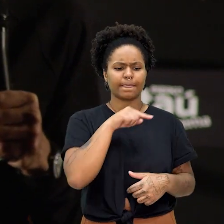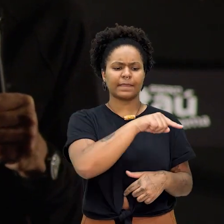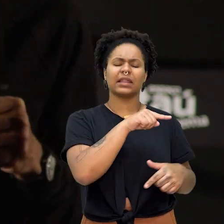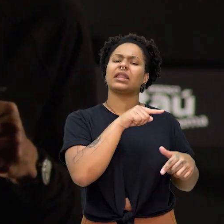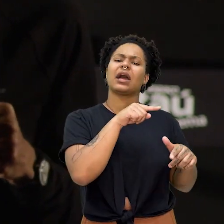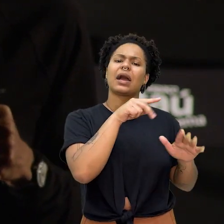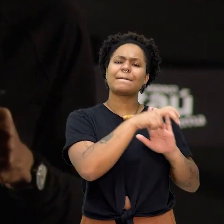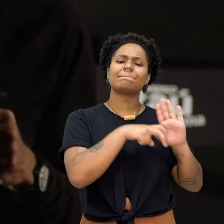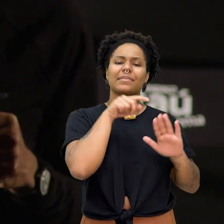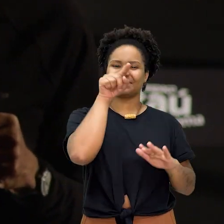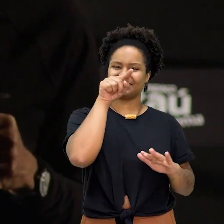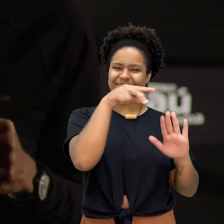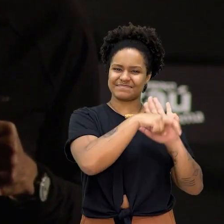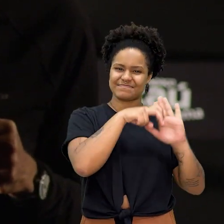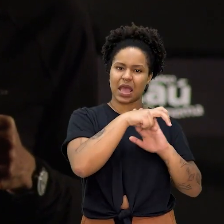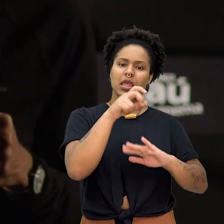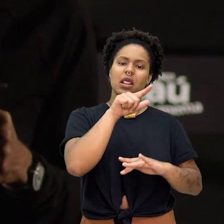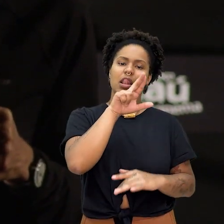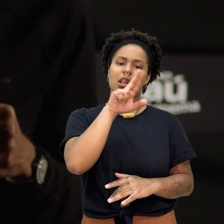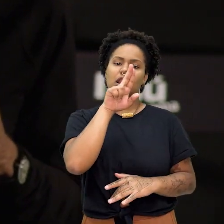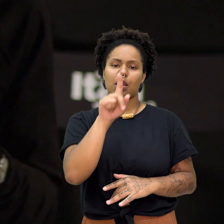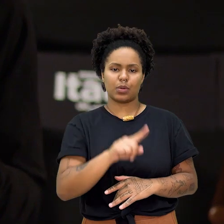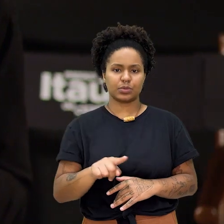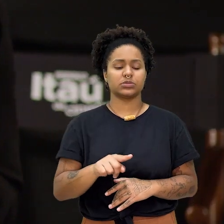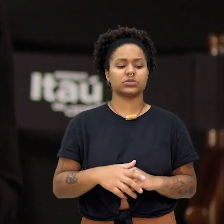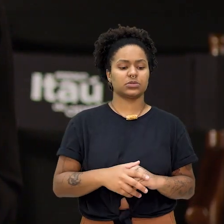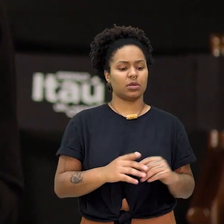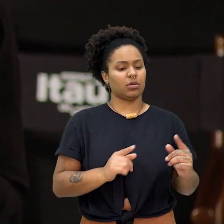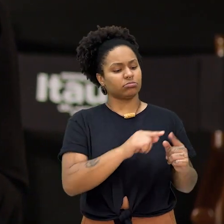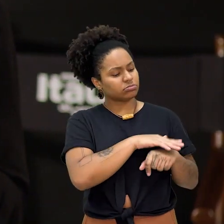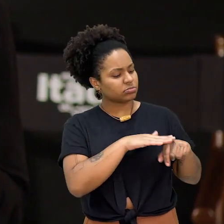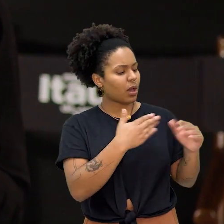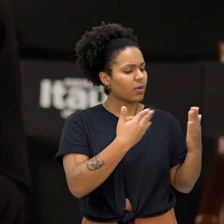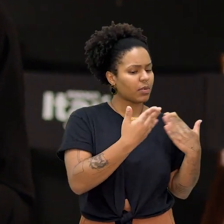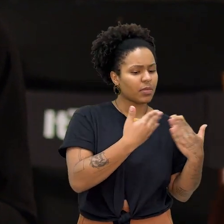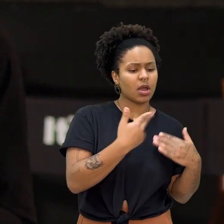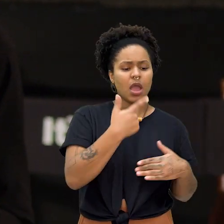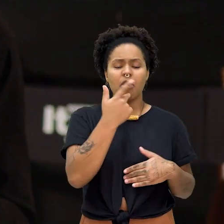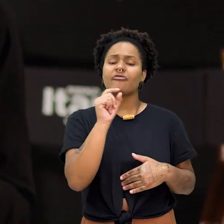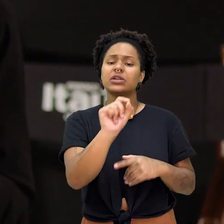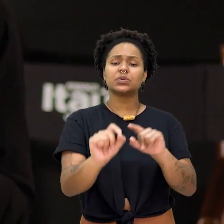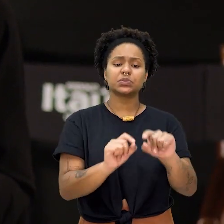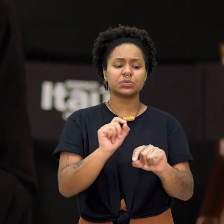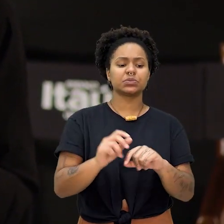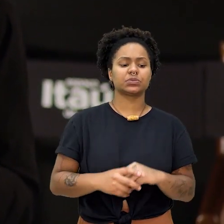lá do Parque da Luz, onde coloquei para elas: o dia